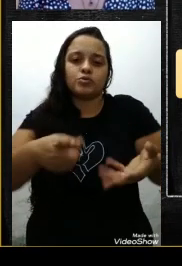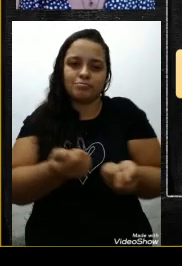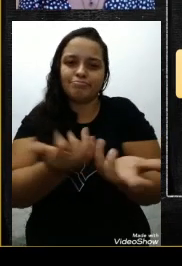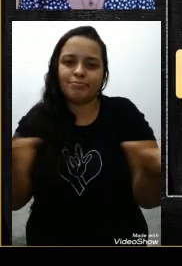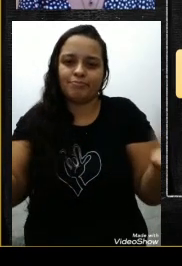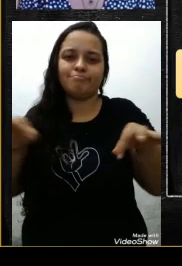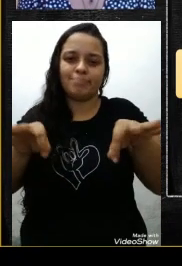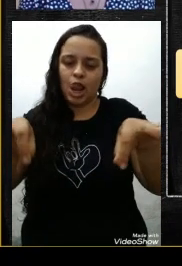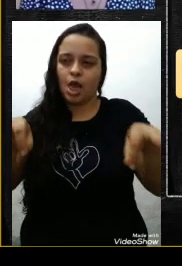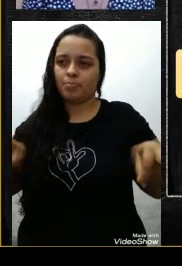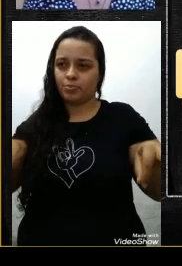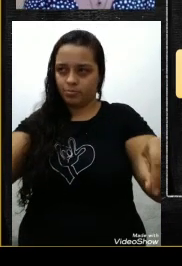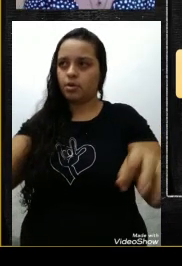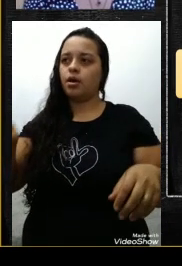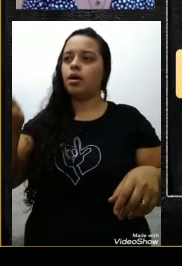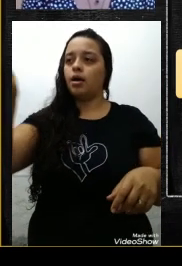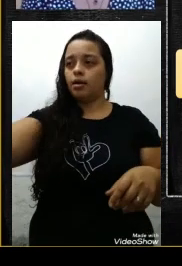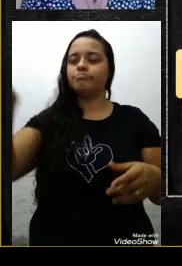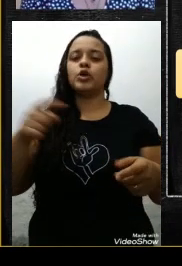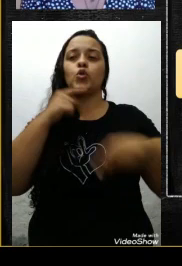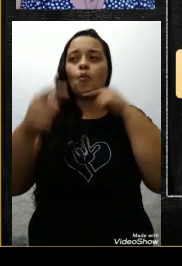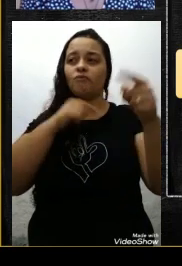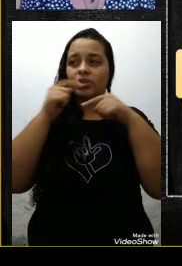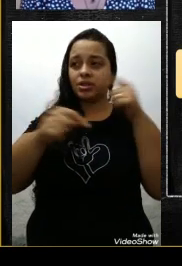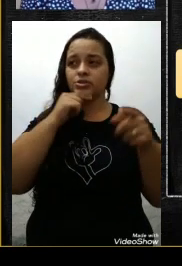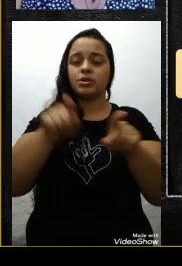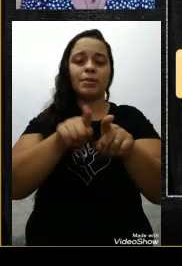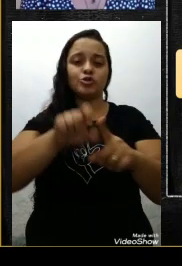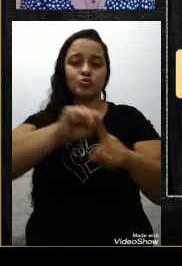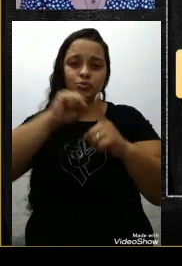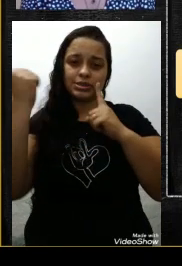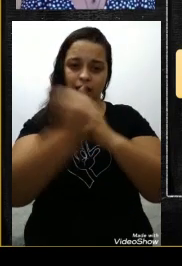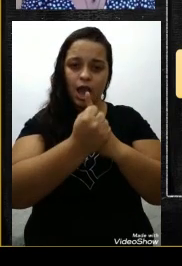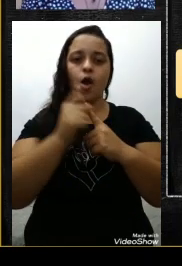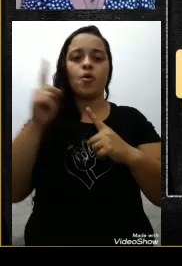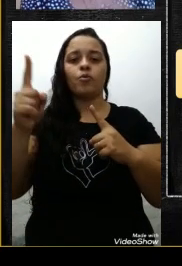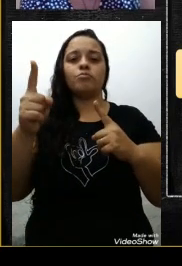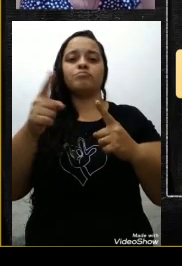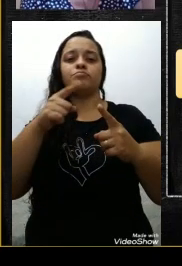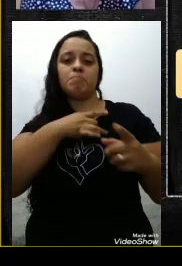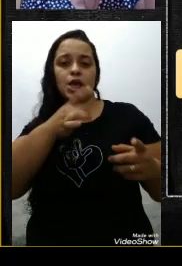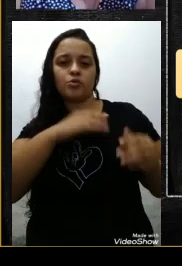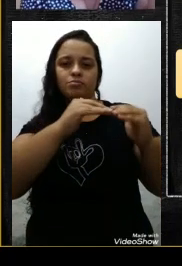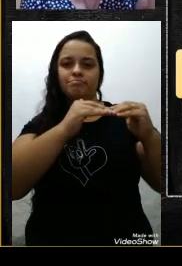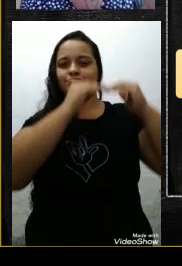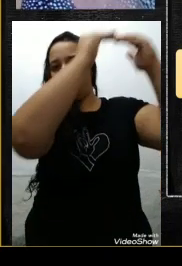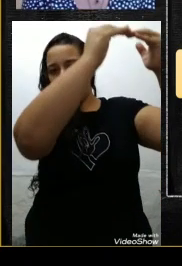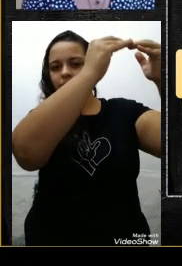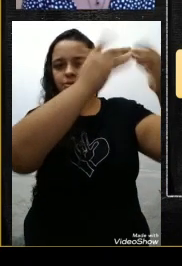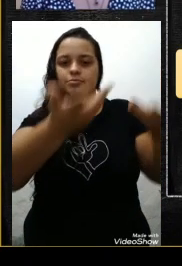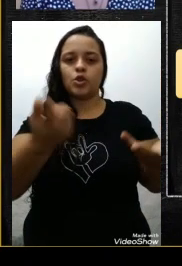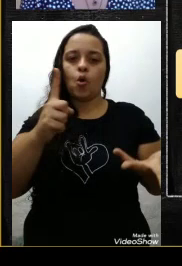produção agrícola. As revoltas urbanas geraram instabilidade social e ameaças ao domínio da nobreza. A